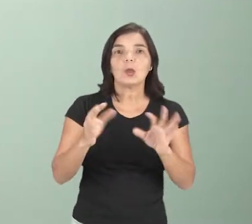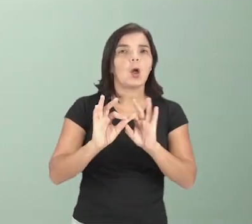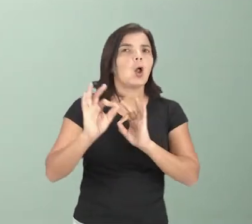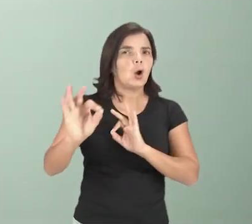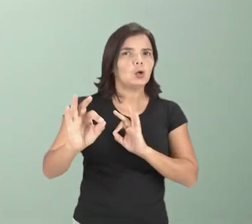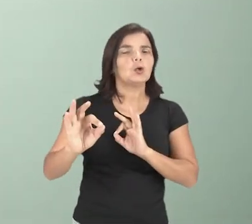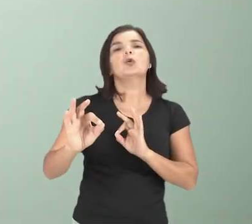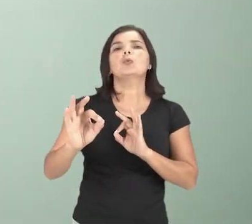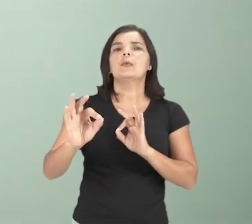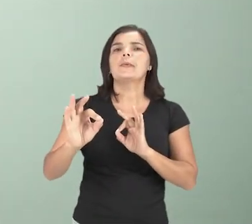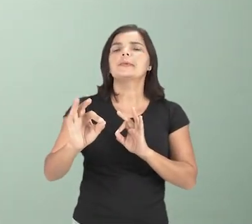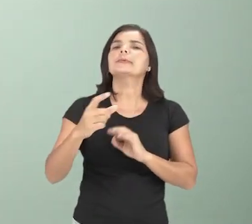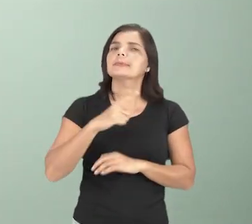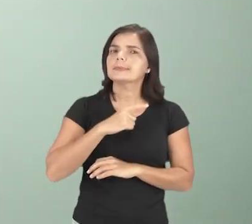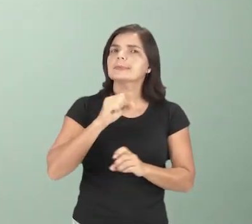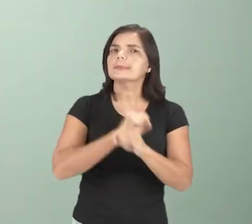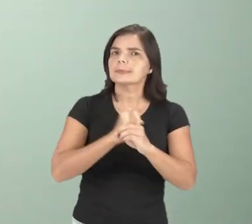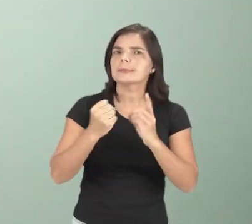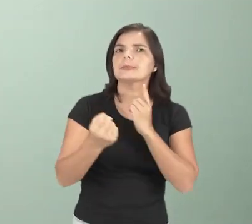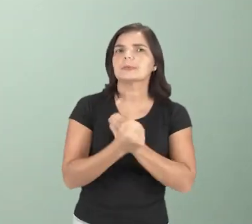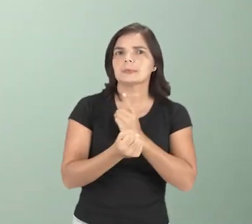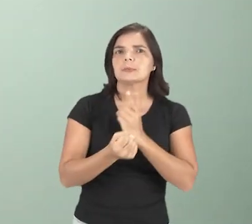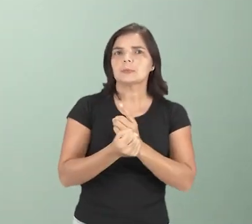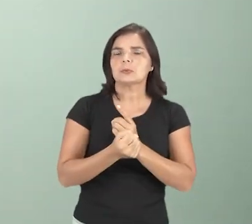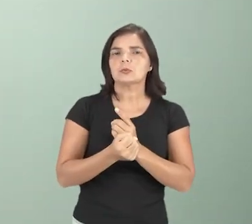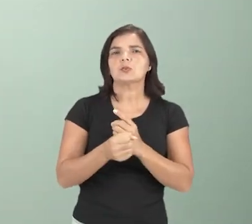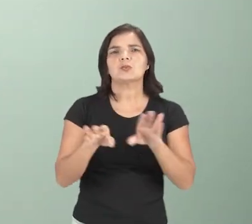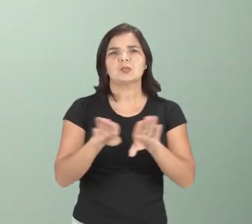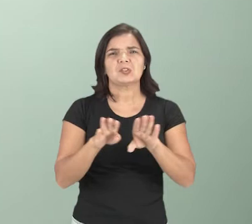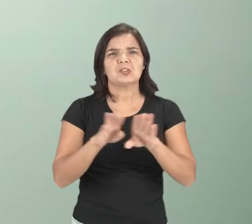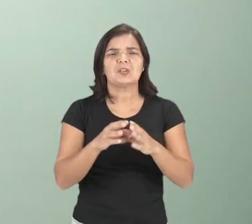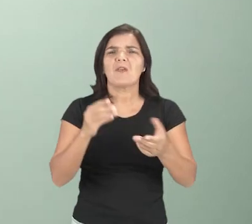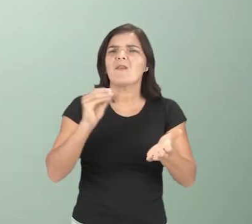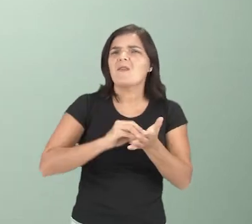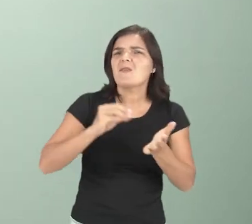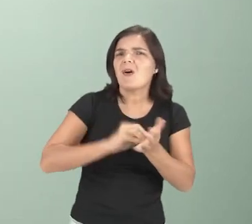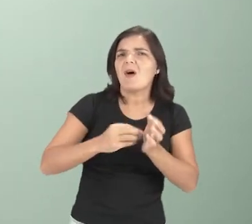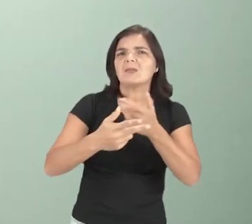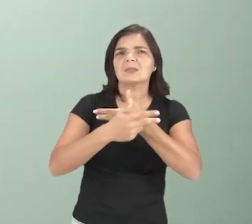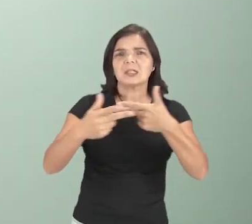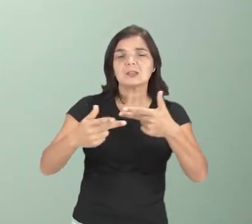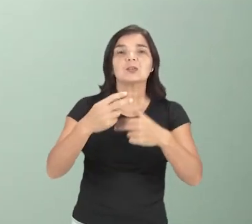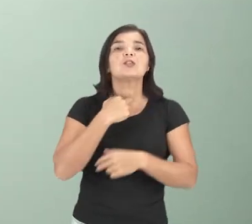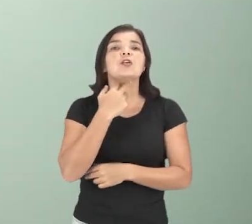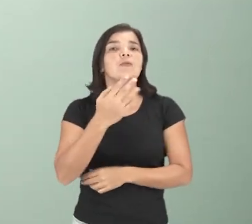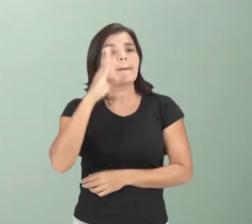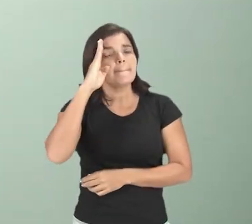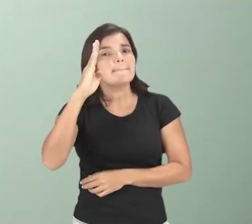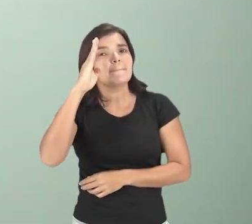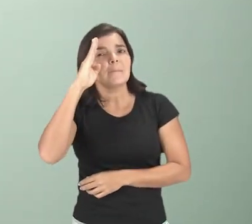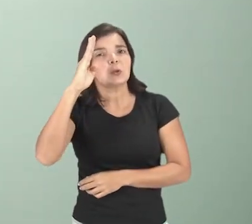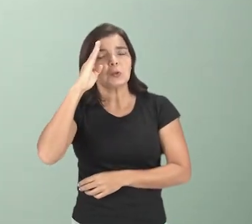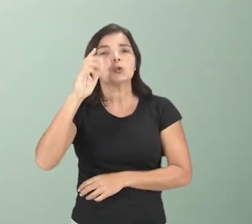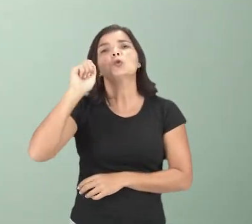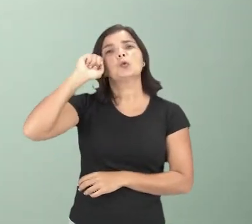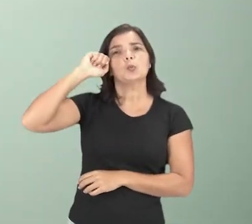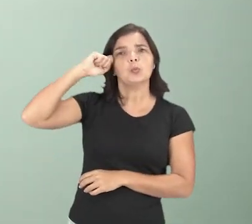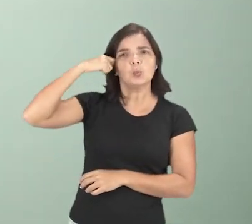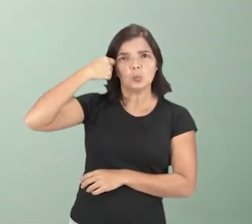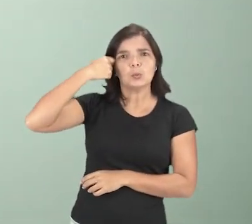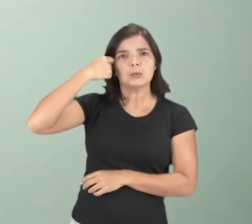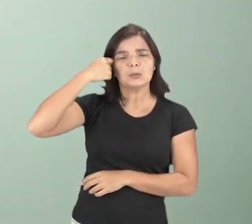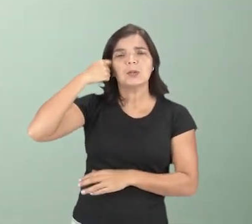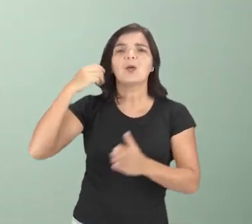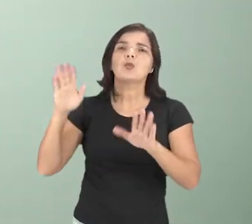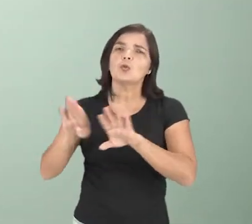longe dos recursos que a gente tem na sociedade, né? Ali desprovidas de saneamento básico, e essa voz, principalmente a voz do negro, né?